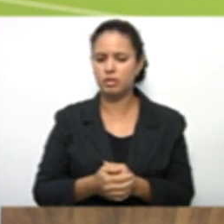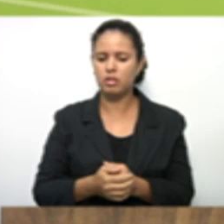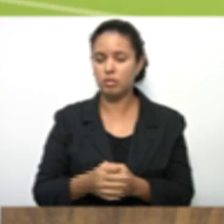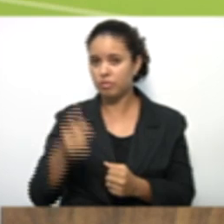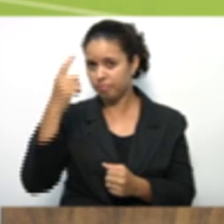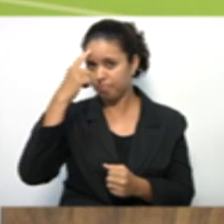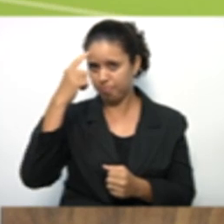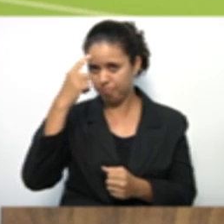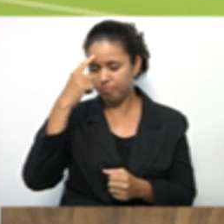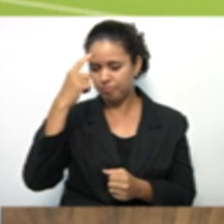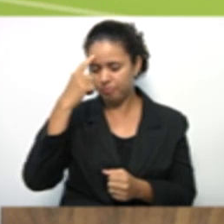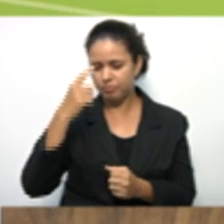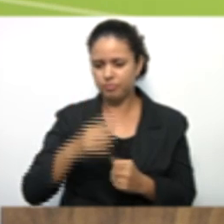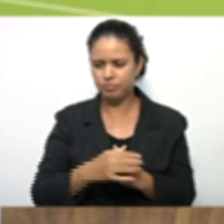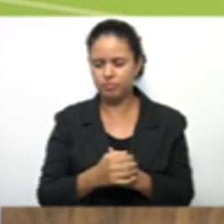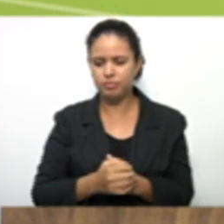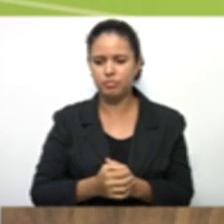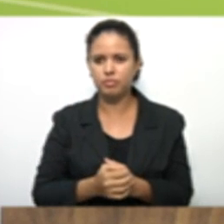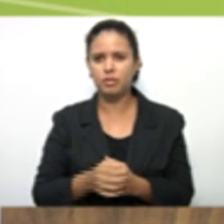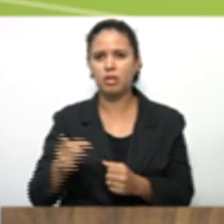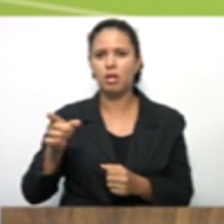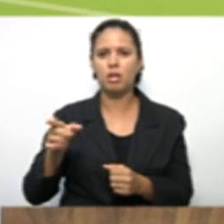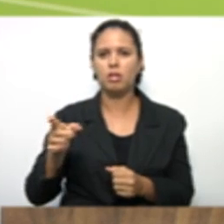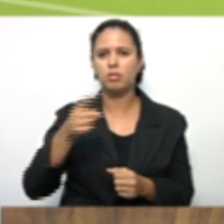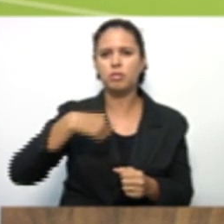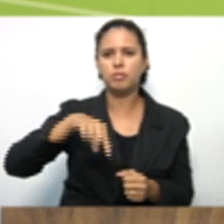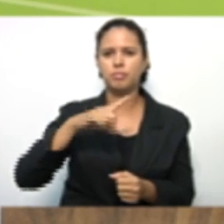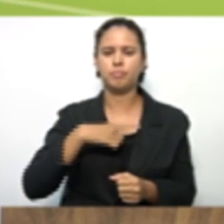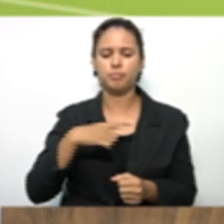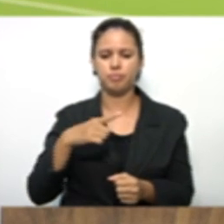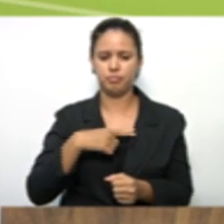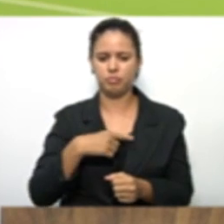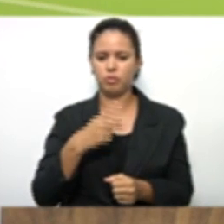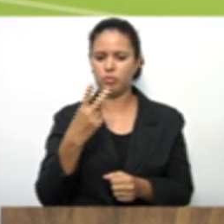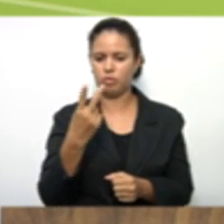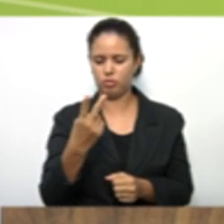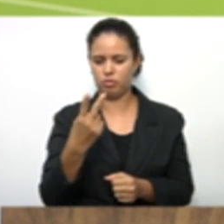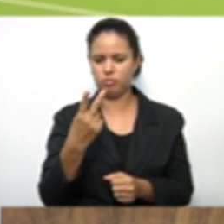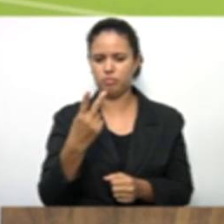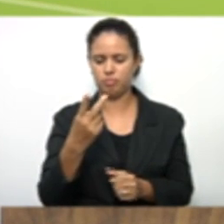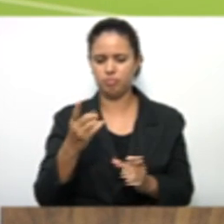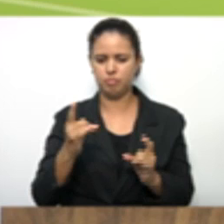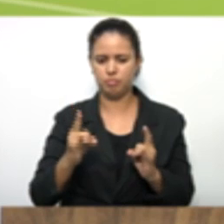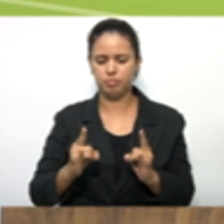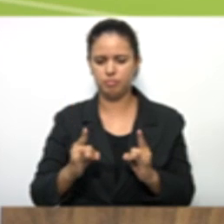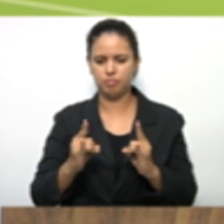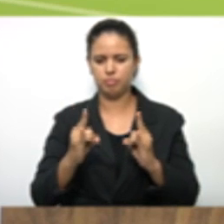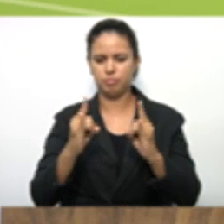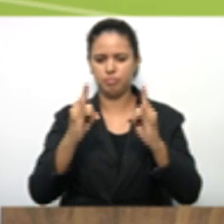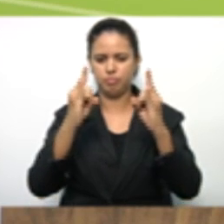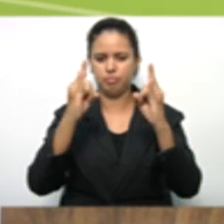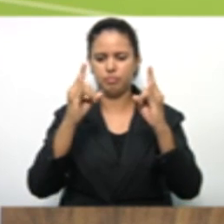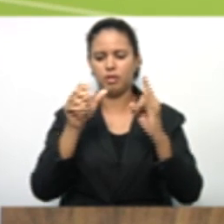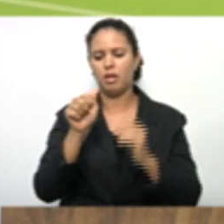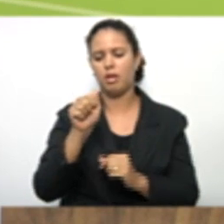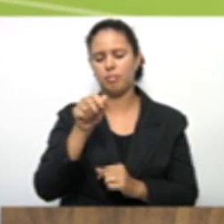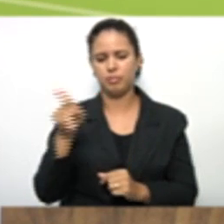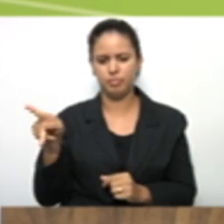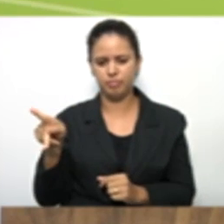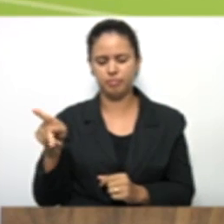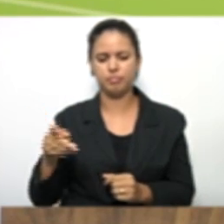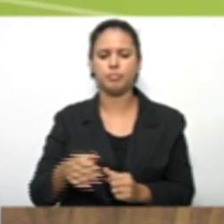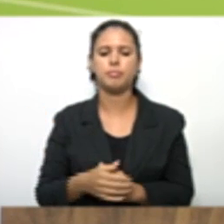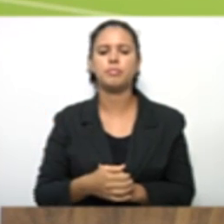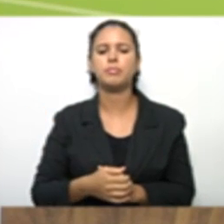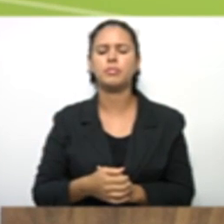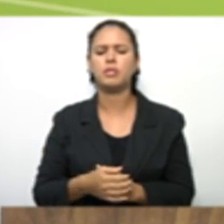comigo. Nós temos 2 apartamentos, ok? 2 apartamentos, né? Pô, mas como que você vai botar